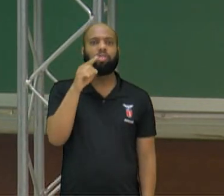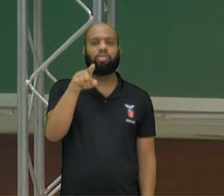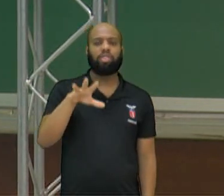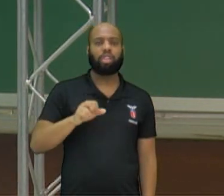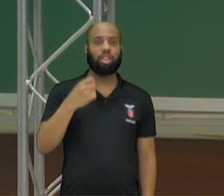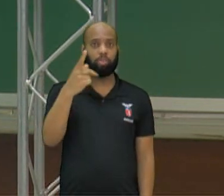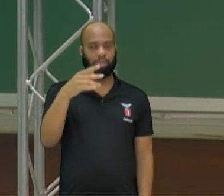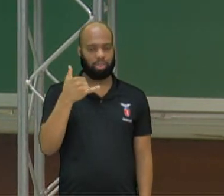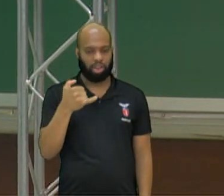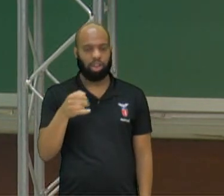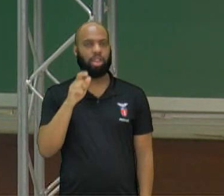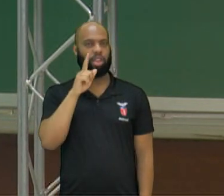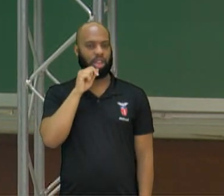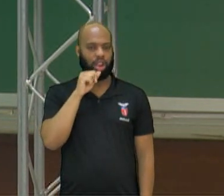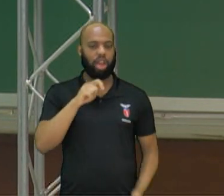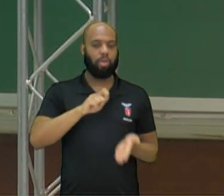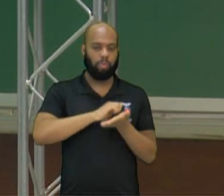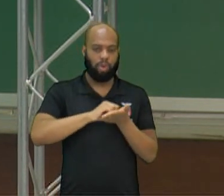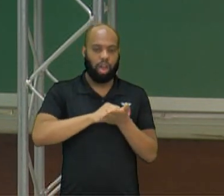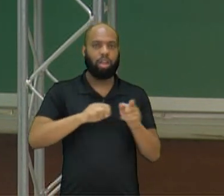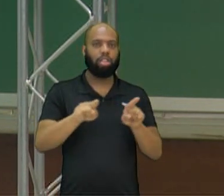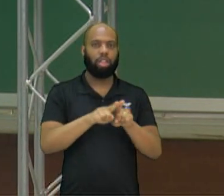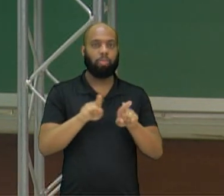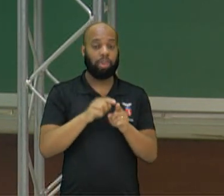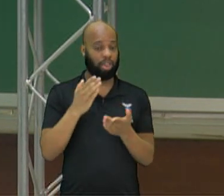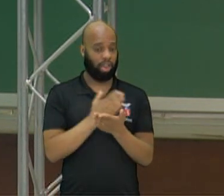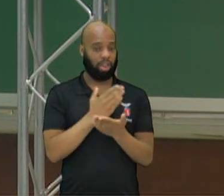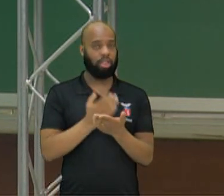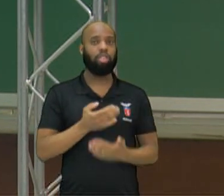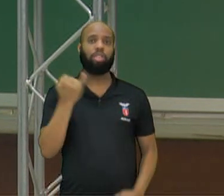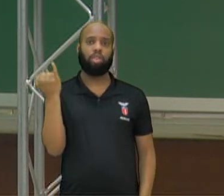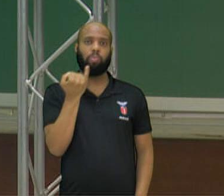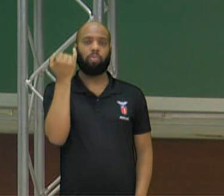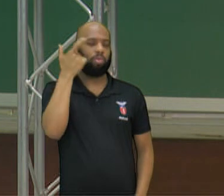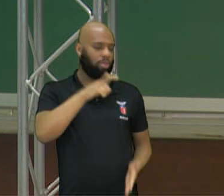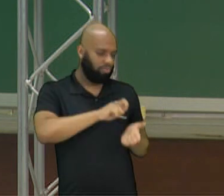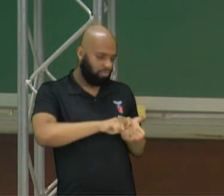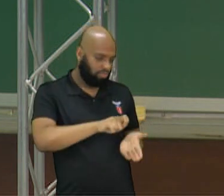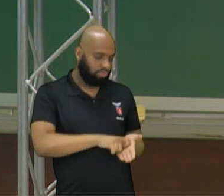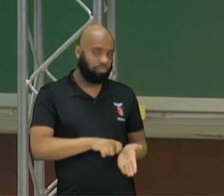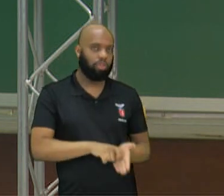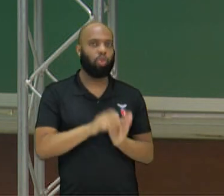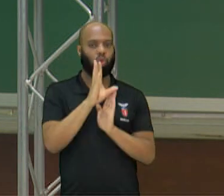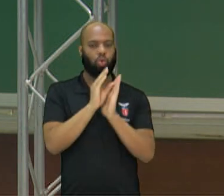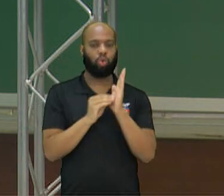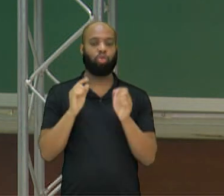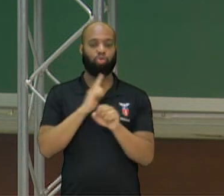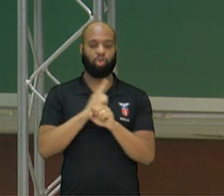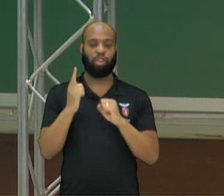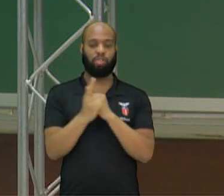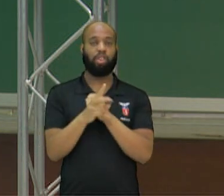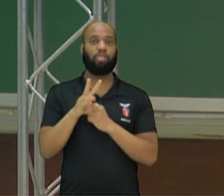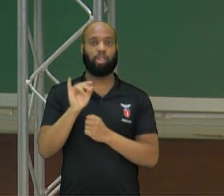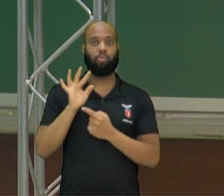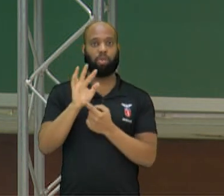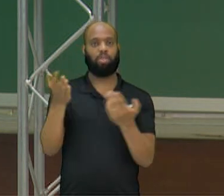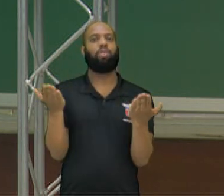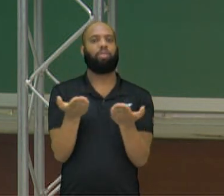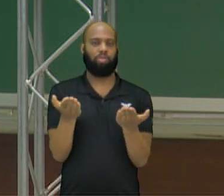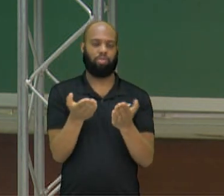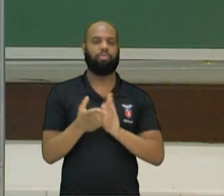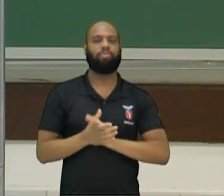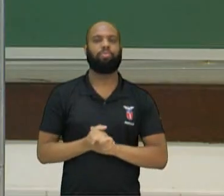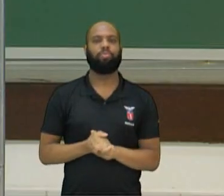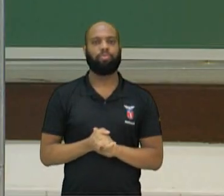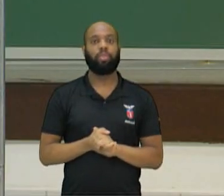você que providencie caneta, lápis, borracha e um caderno, para que você possa realizar as anotações dos conteúdos que estarão sendo apresentados na aula de